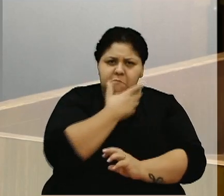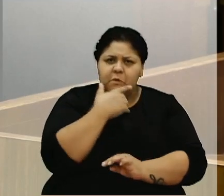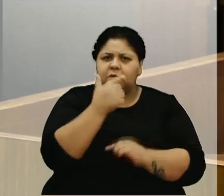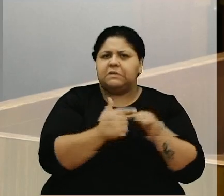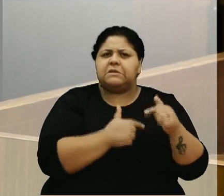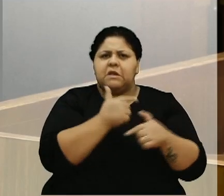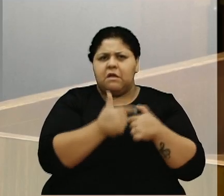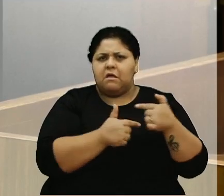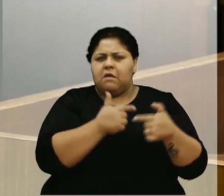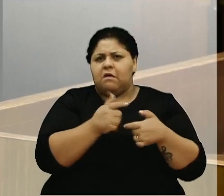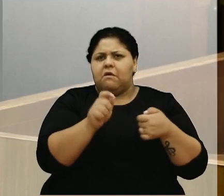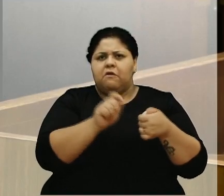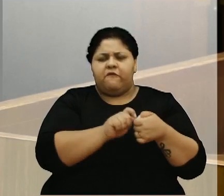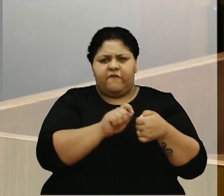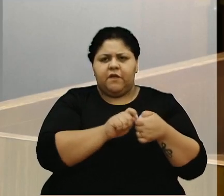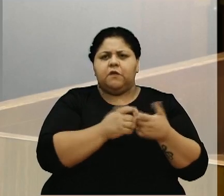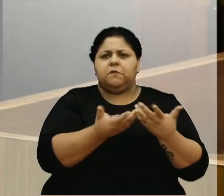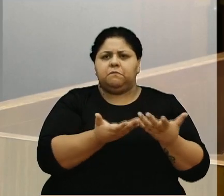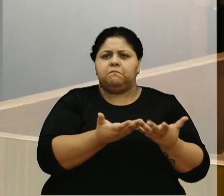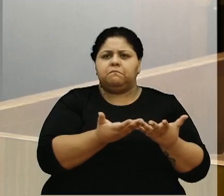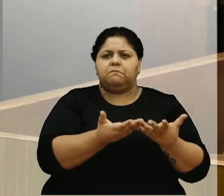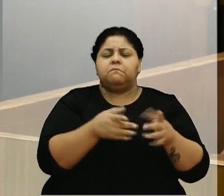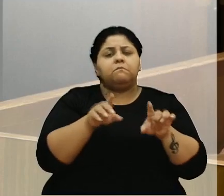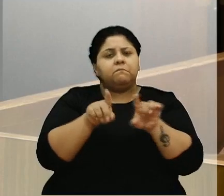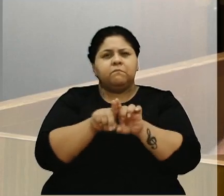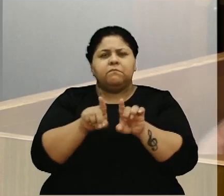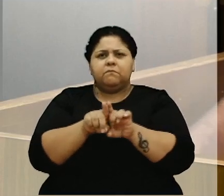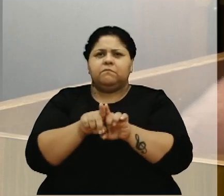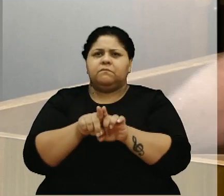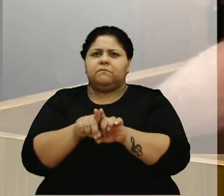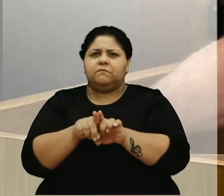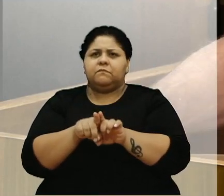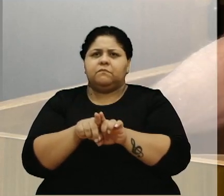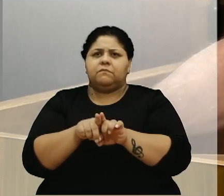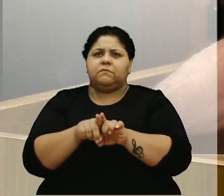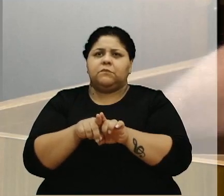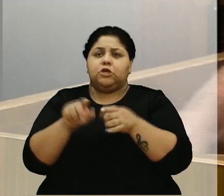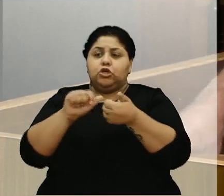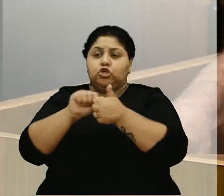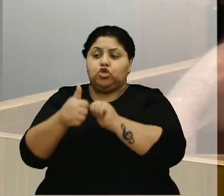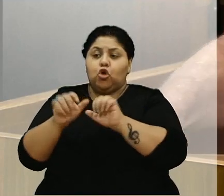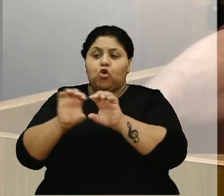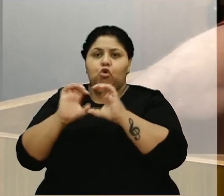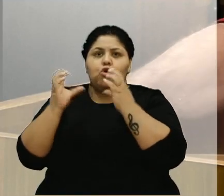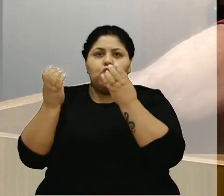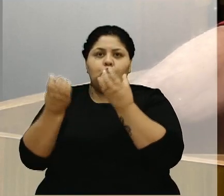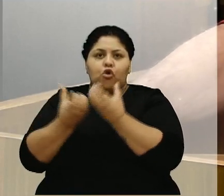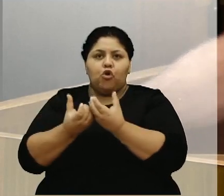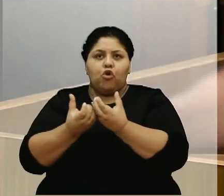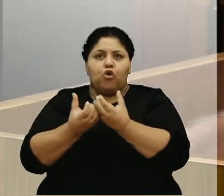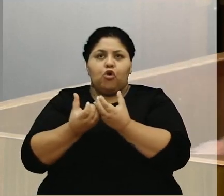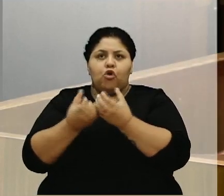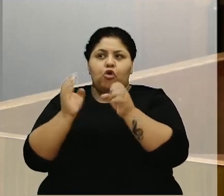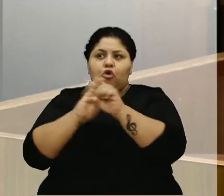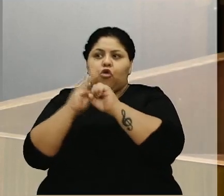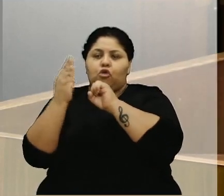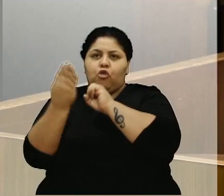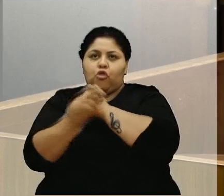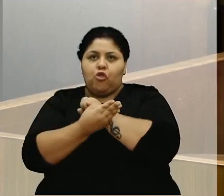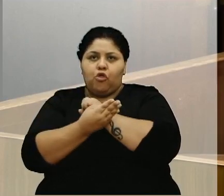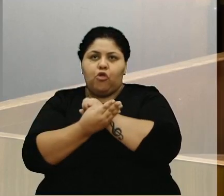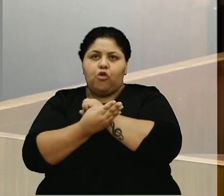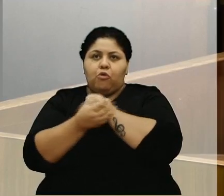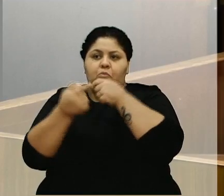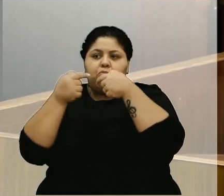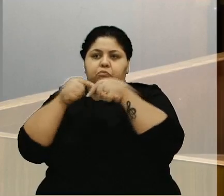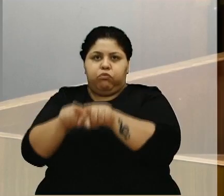feito pela UAB. E também tem aqueles jogos comunitários, né? Que eles vão aos bairros e fazem os torneios comunitários.